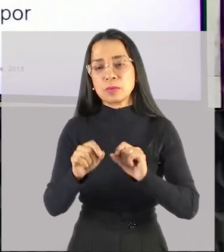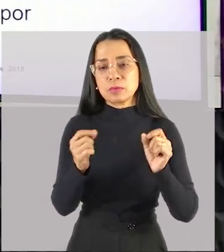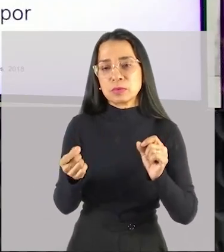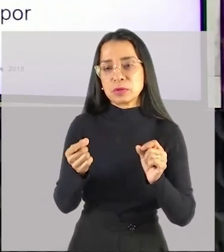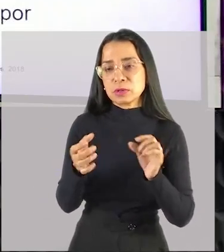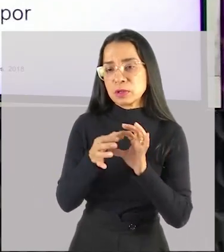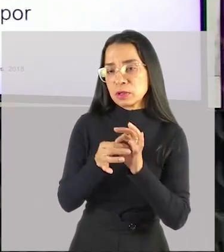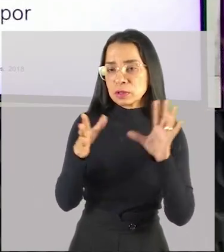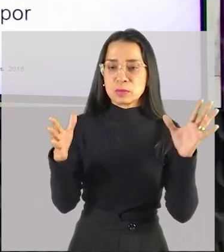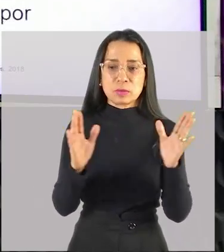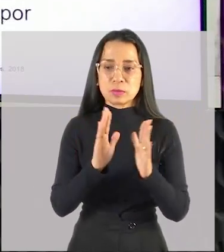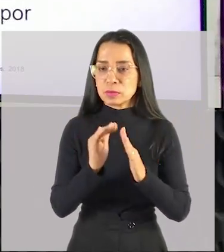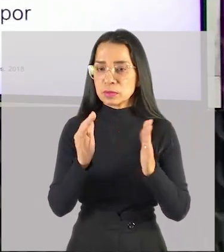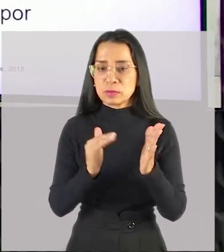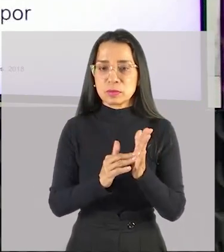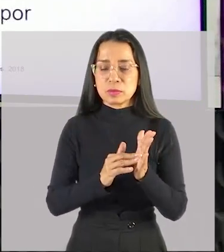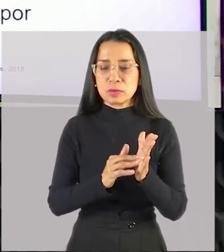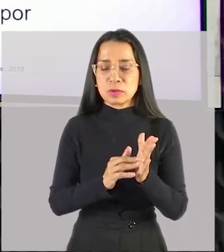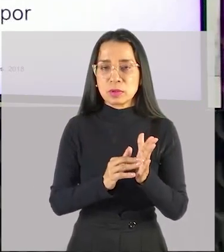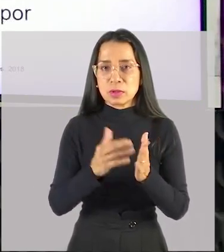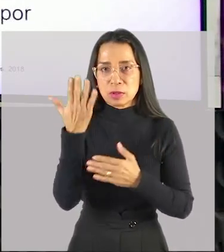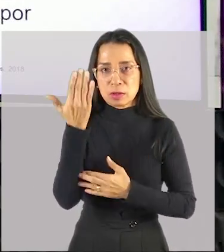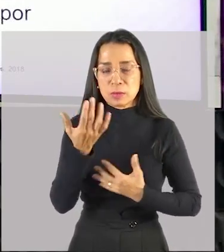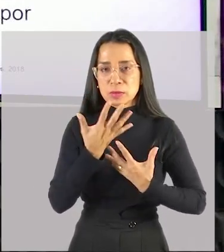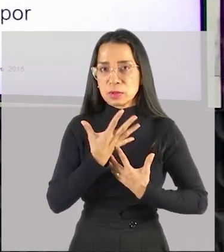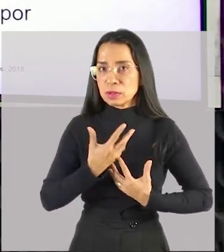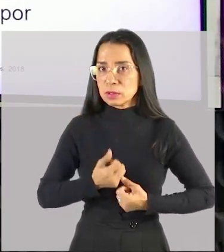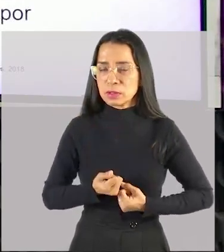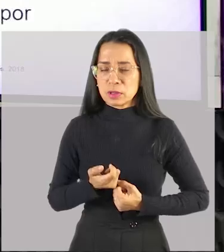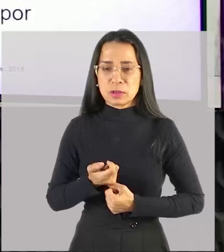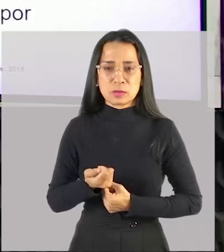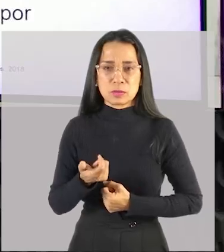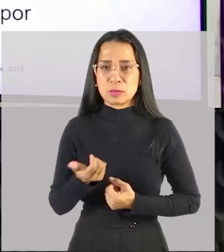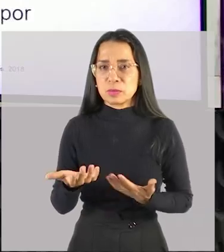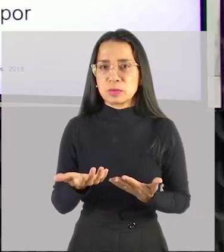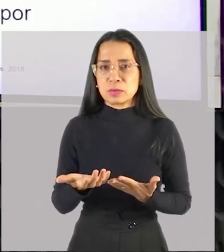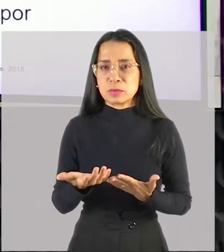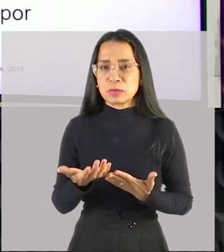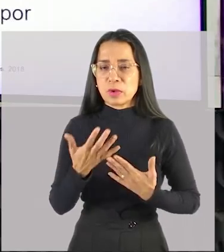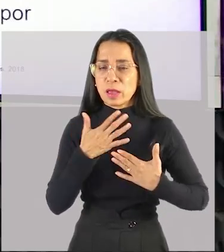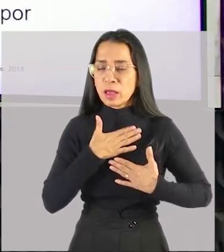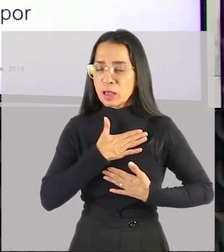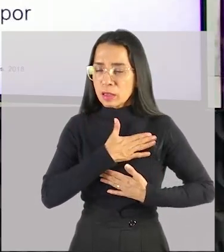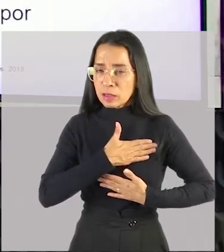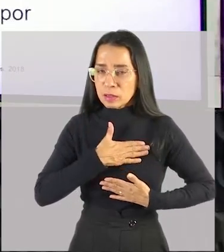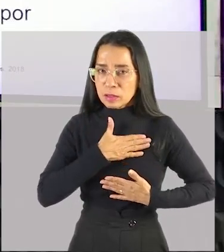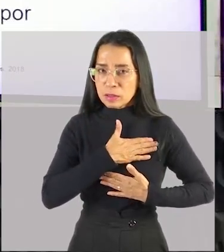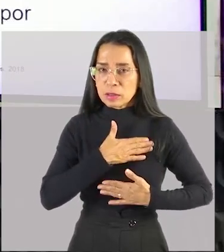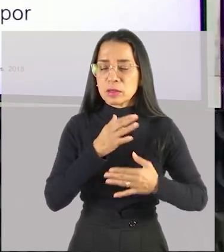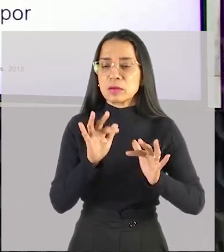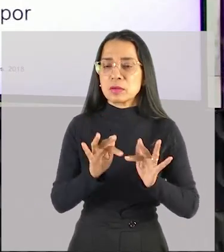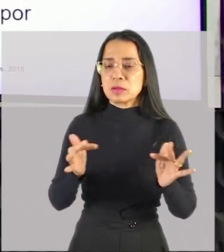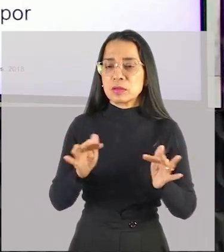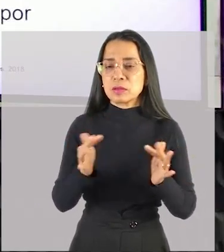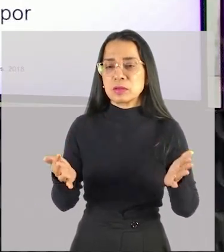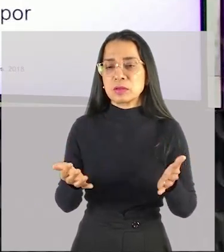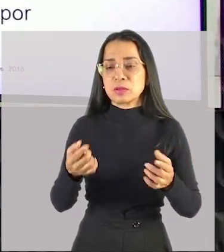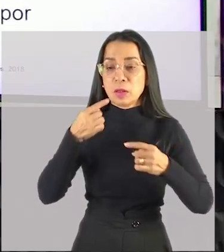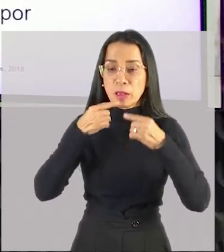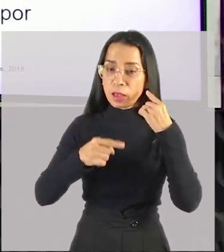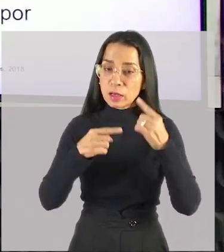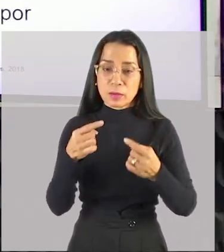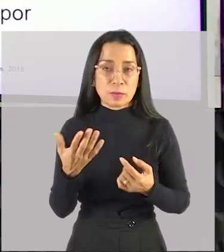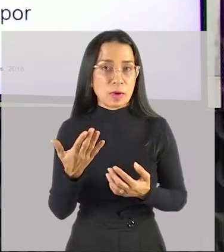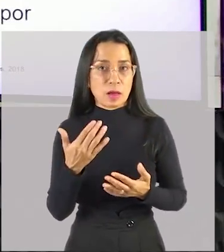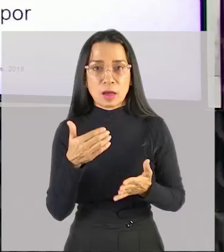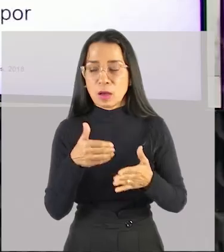tudo, sabendo contentar-se com pouco e deleitar-se com a simplicidade, sem resmungar por